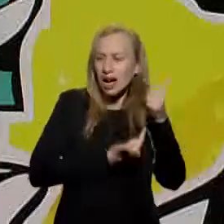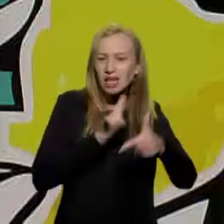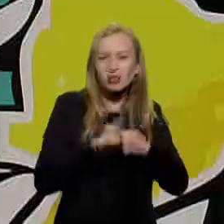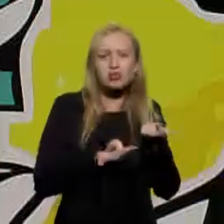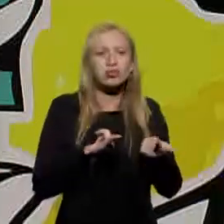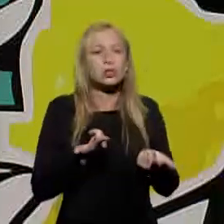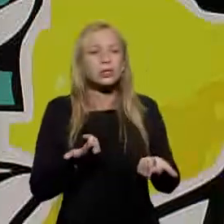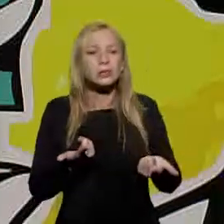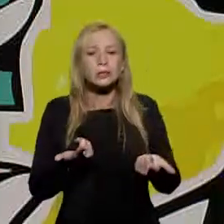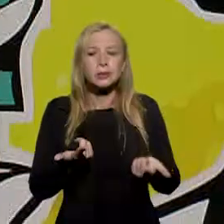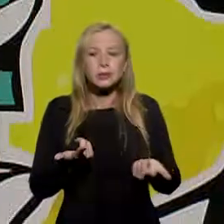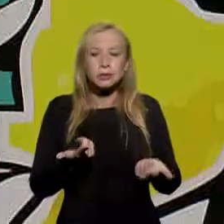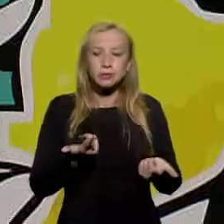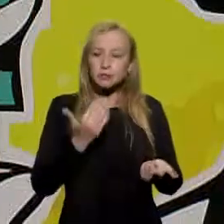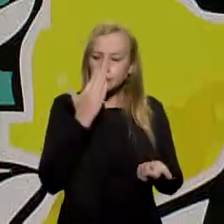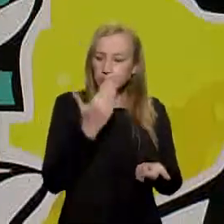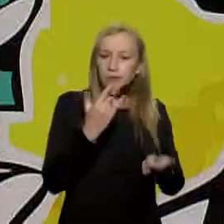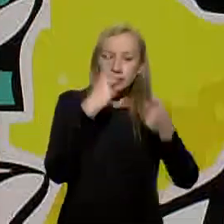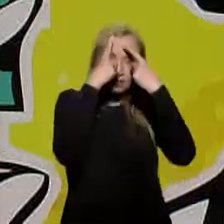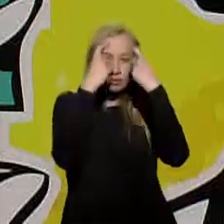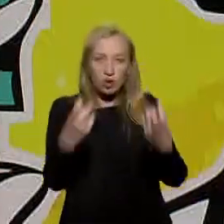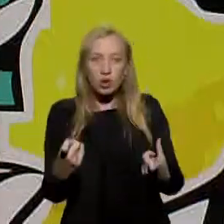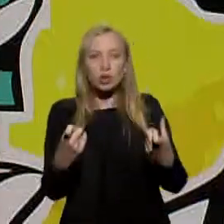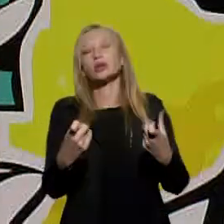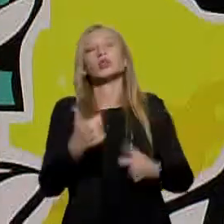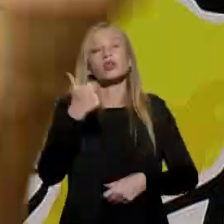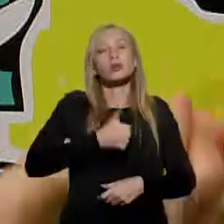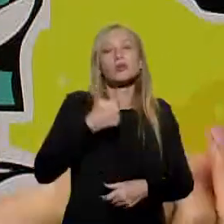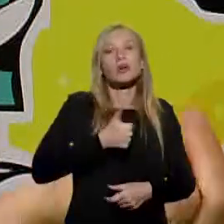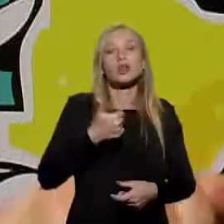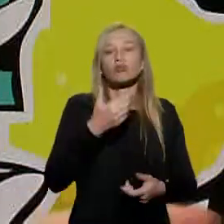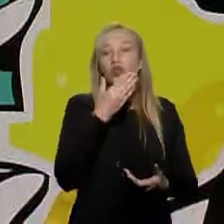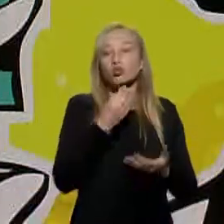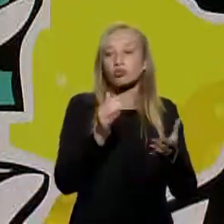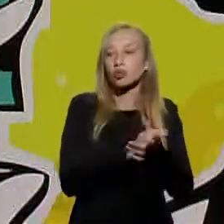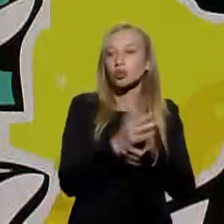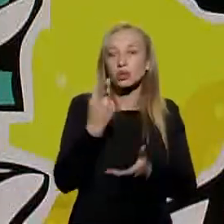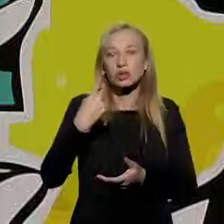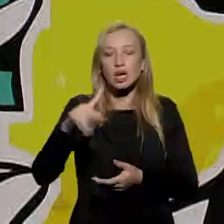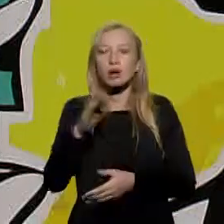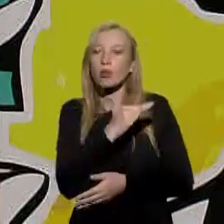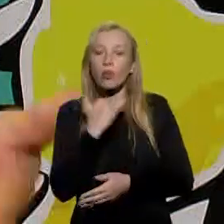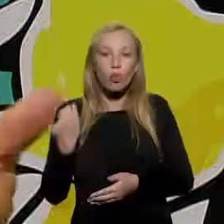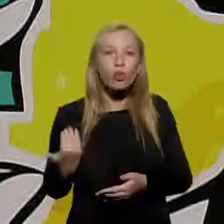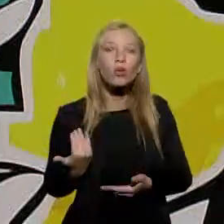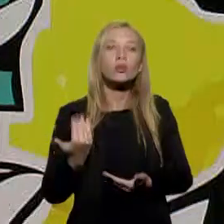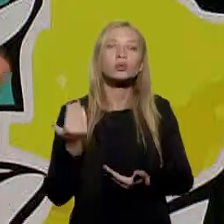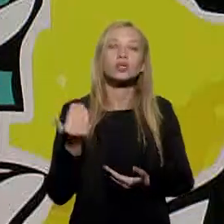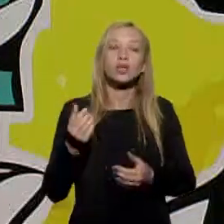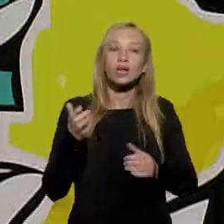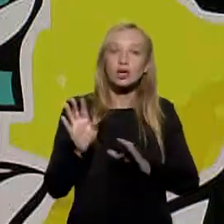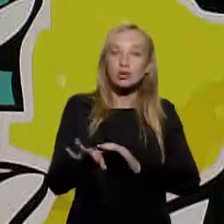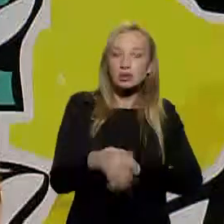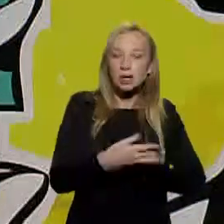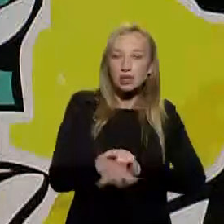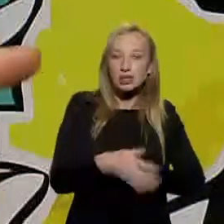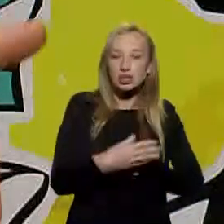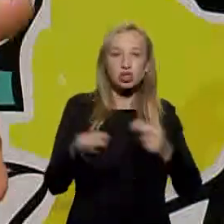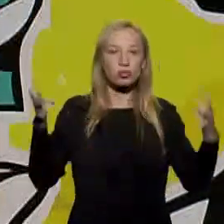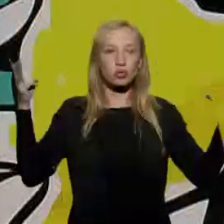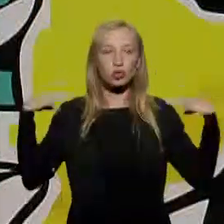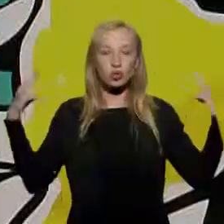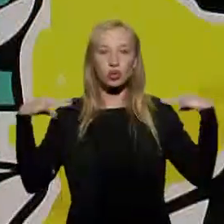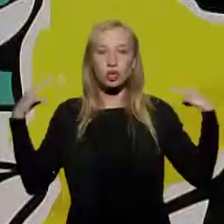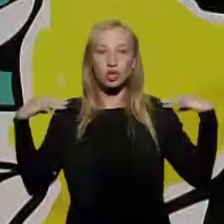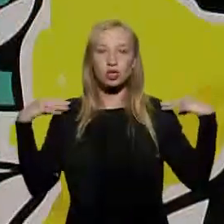trabalho de pobreza é de enfrentamento da violência o primeiro marido dela é ele foi assassinado era motorista de táxi foi assassinado